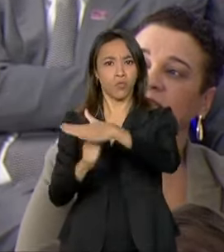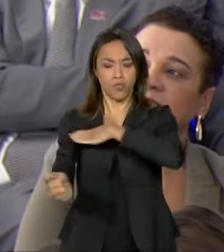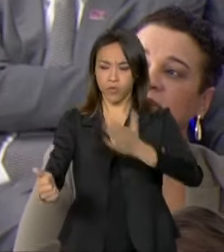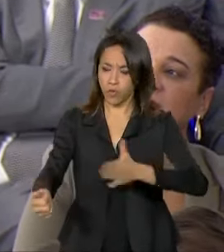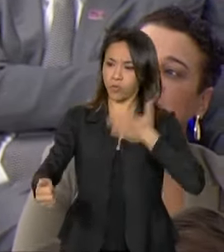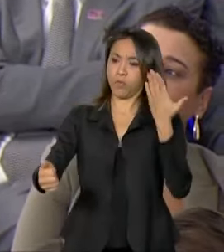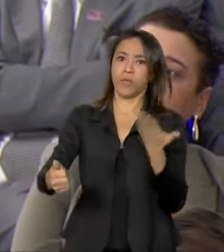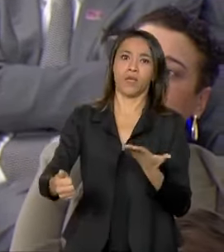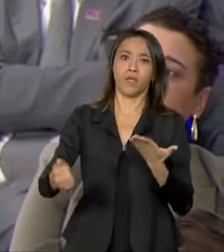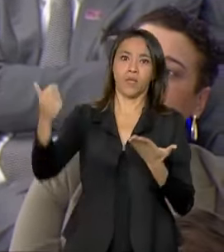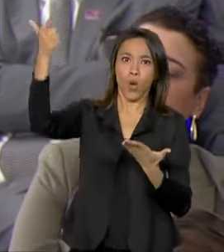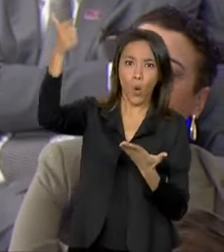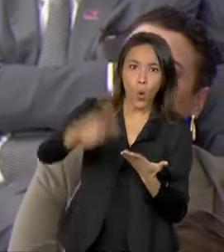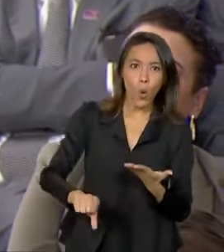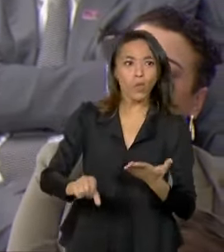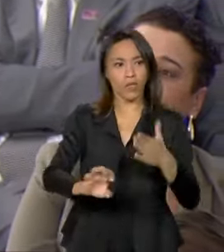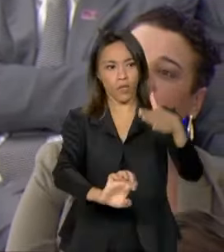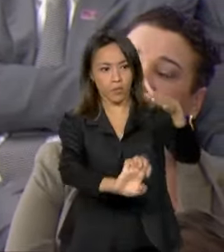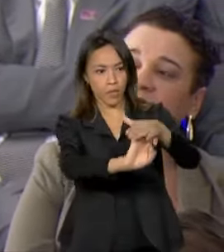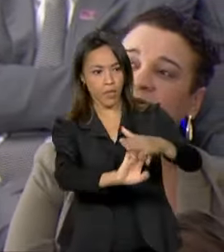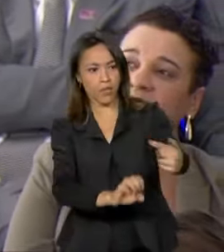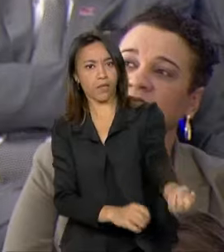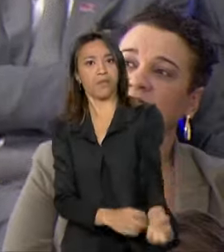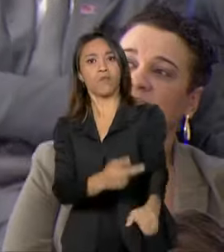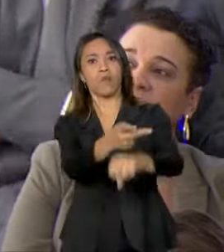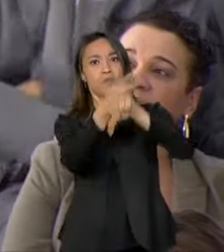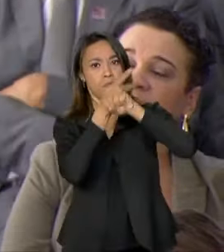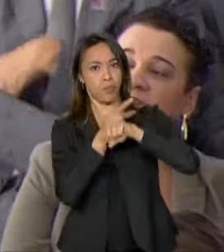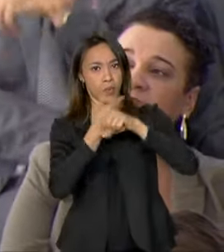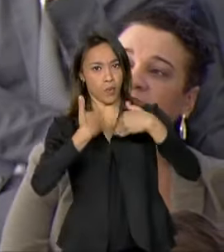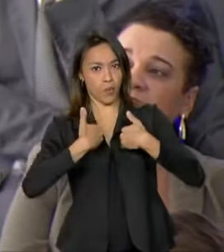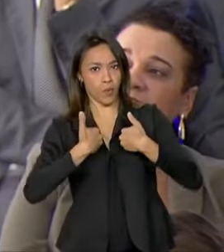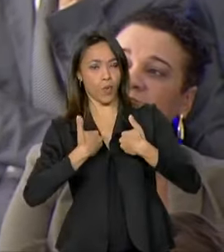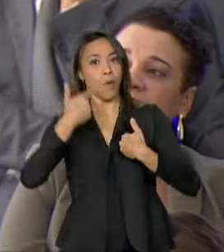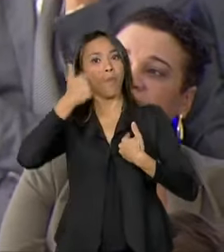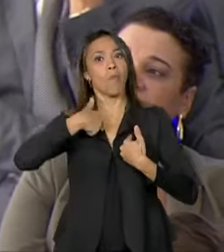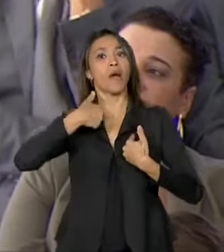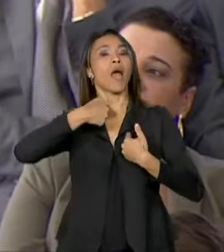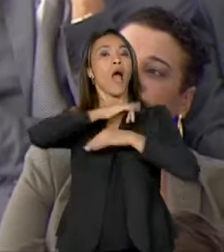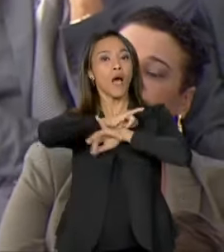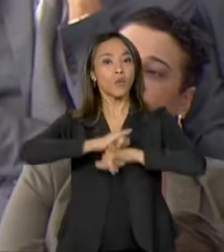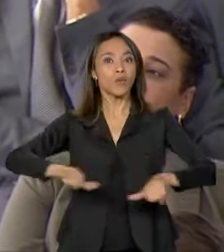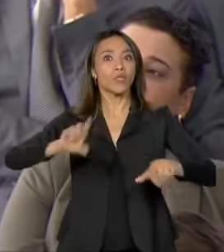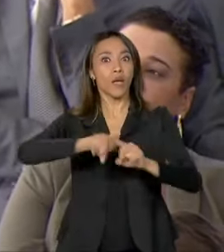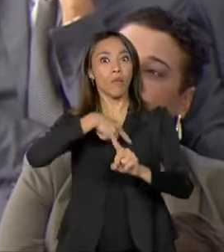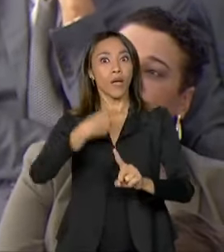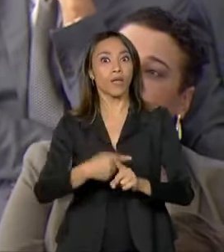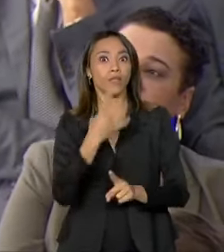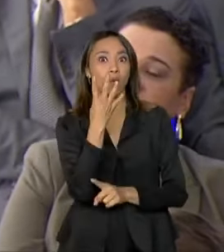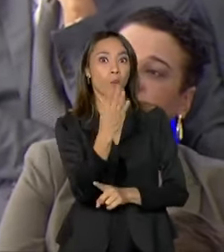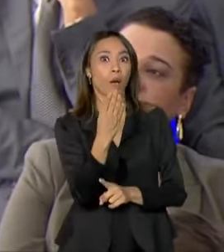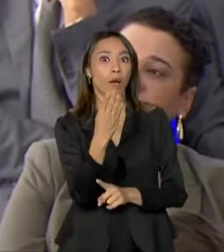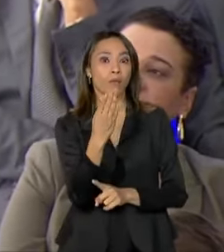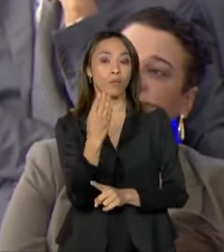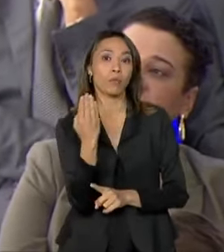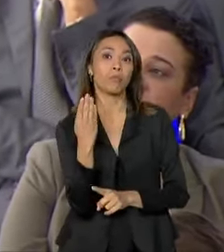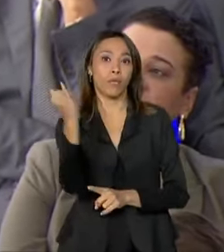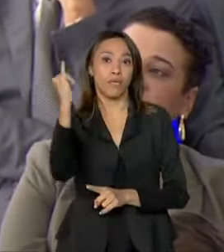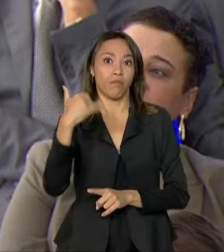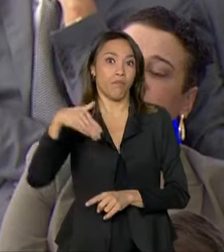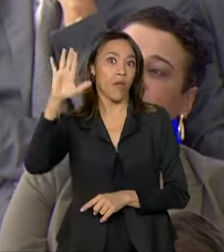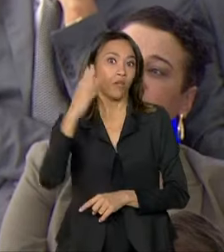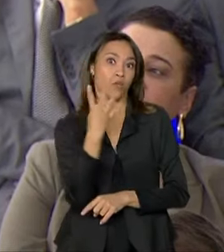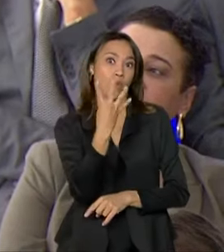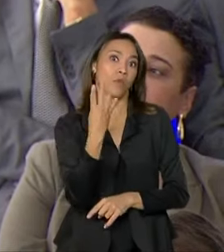surpresa, porque veio outra empresa no meu gabinete para anunciar mais 4 bilhões e 200. Ou seja,